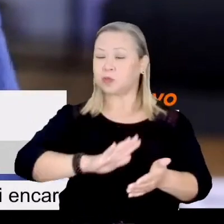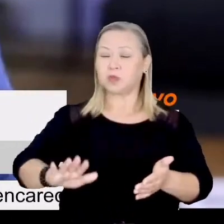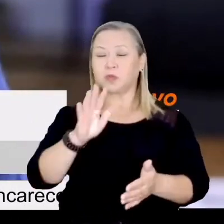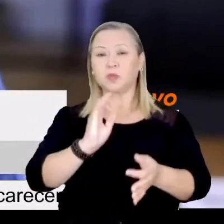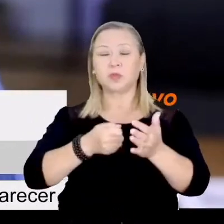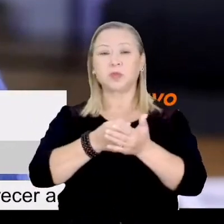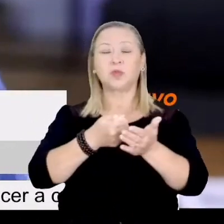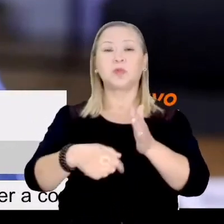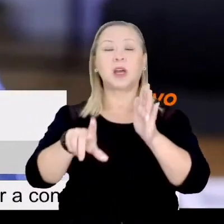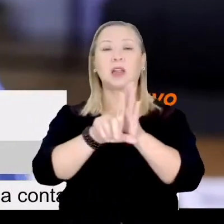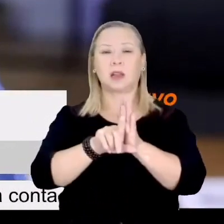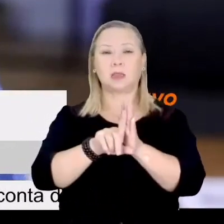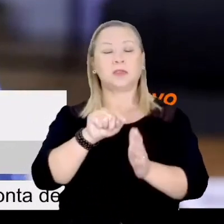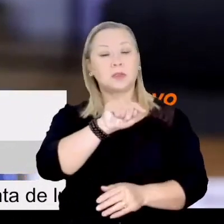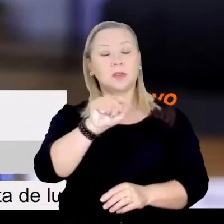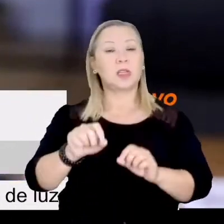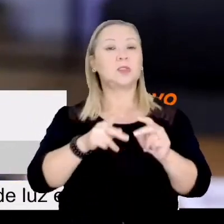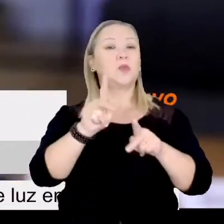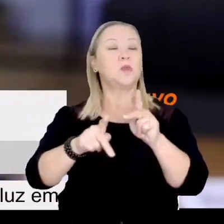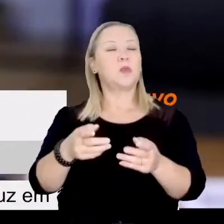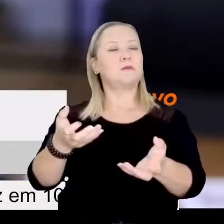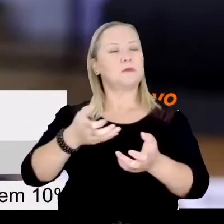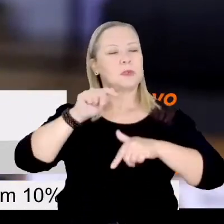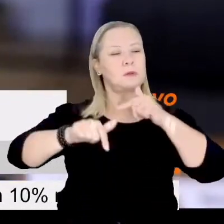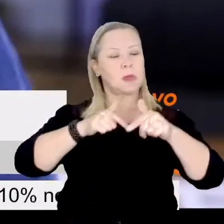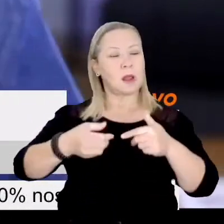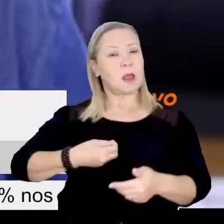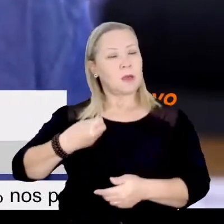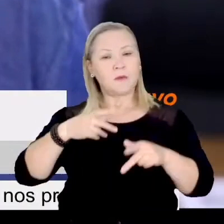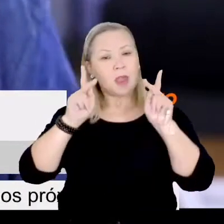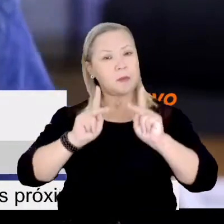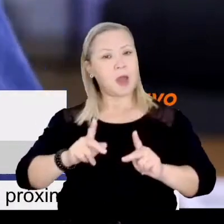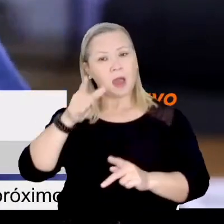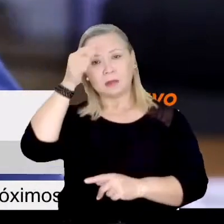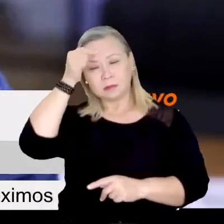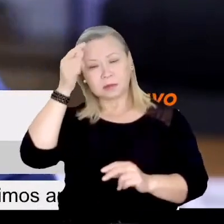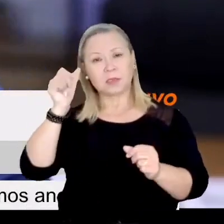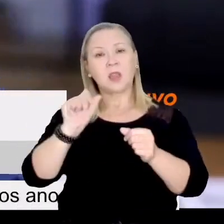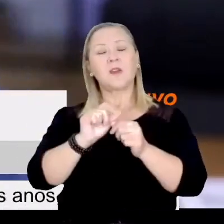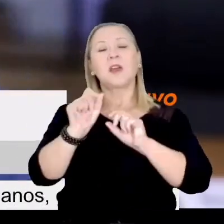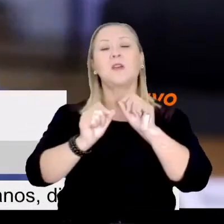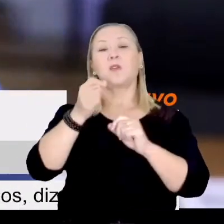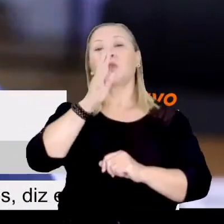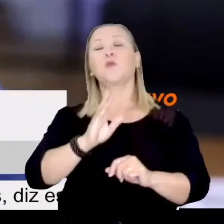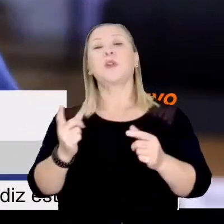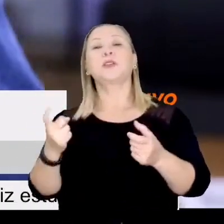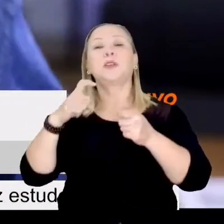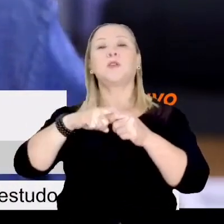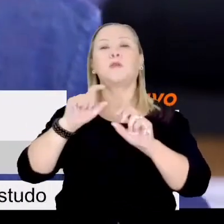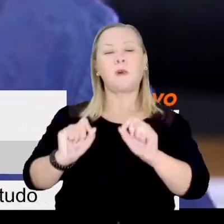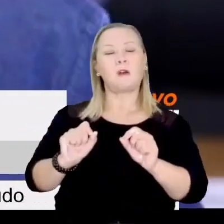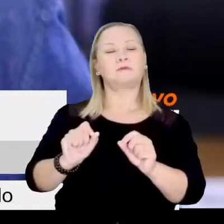quer trabalhar e viver em paz. É isso que nós vamos fazer com que o Brasil volte. Por isso eu quero que você saiba uma coisa.